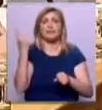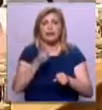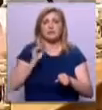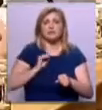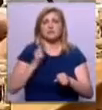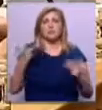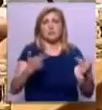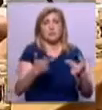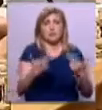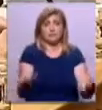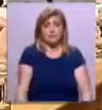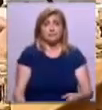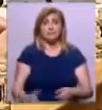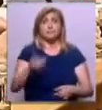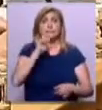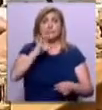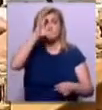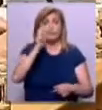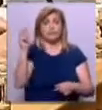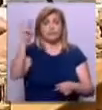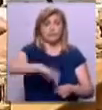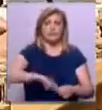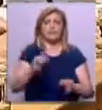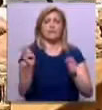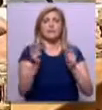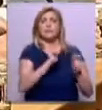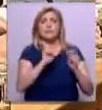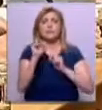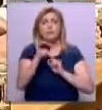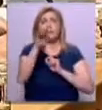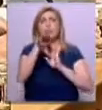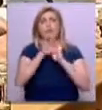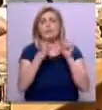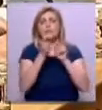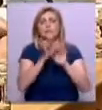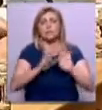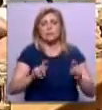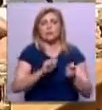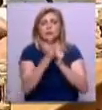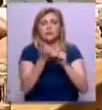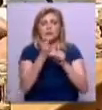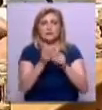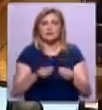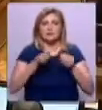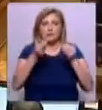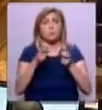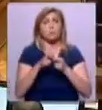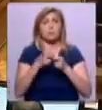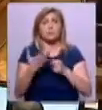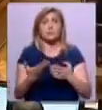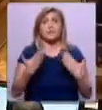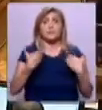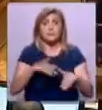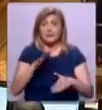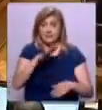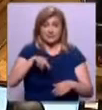salários. A ministra foi ao Parlamento para discutir os programas de estabilidade e de reformas que vai entregar em Bruxelas, mas o